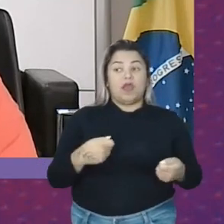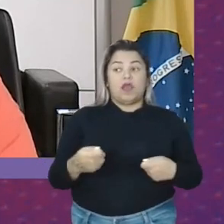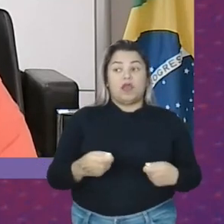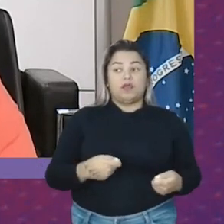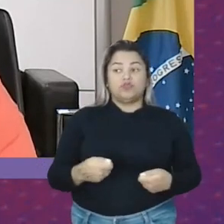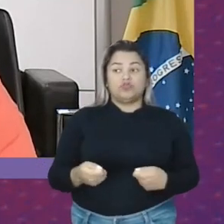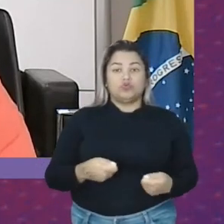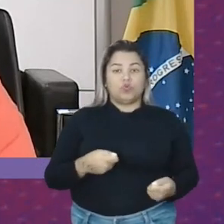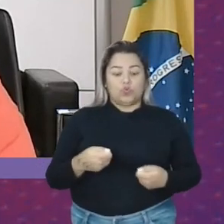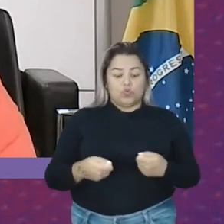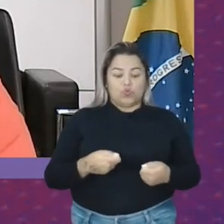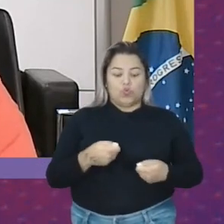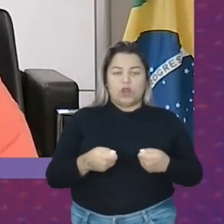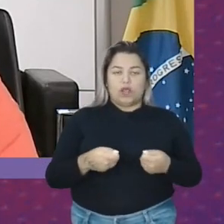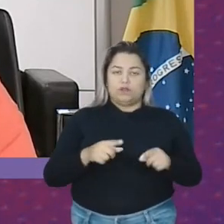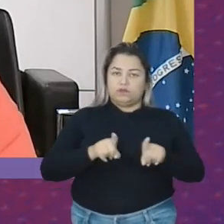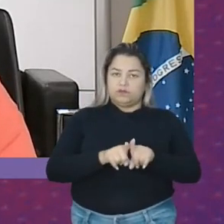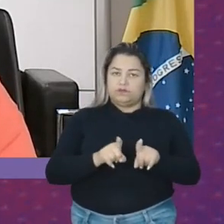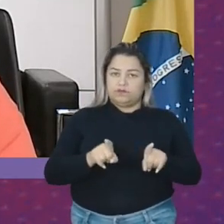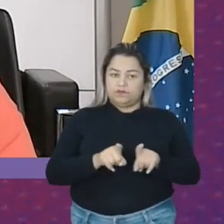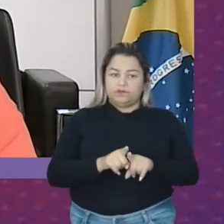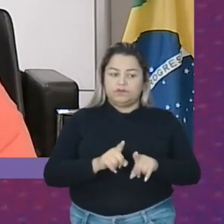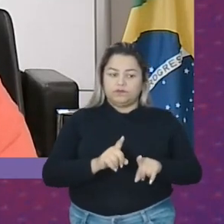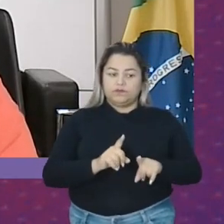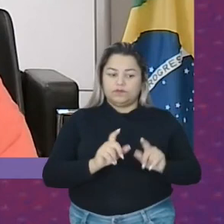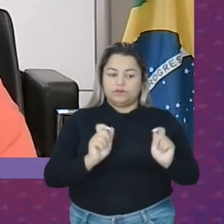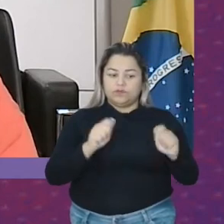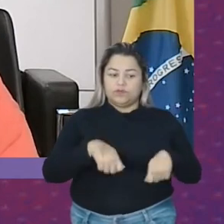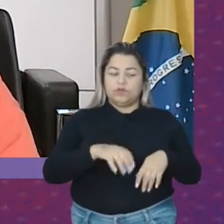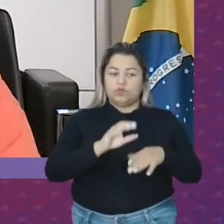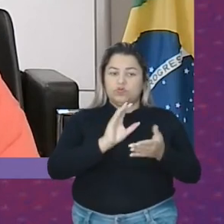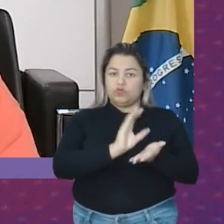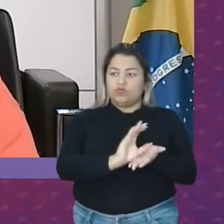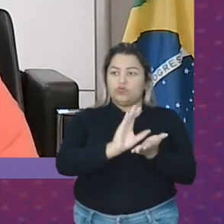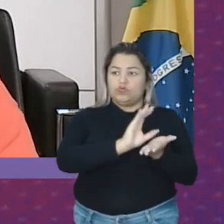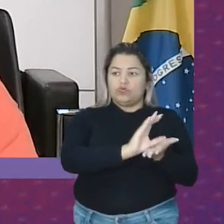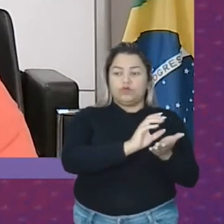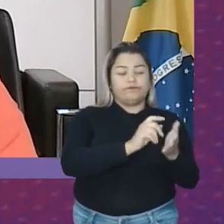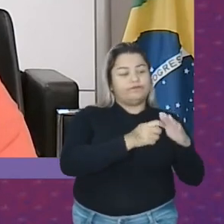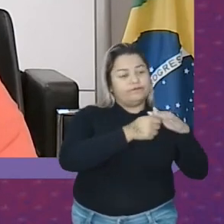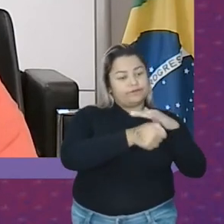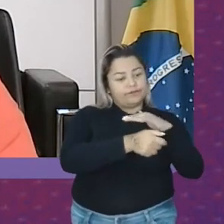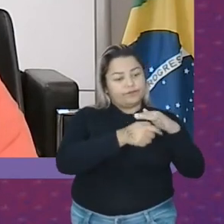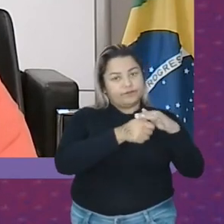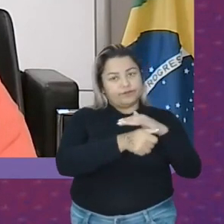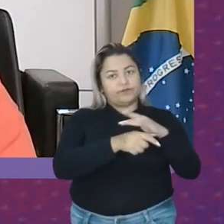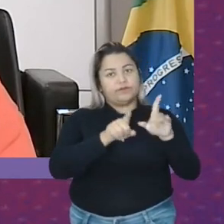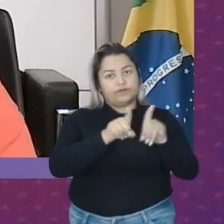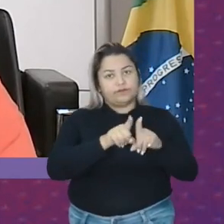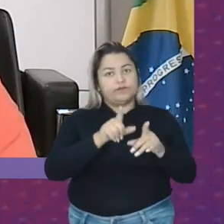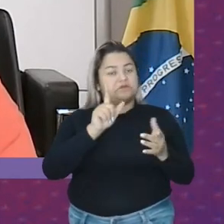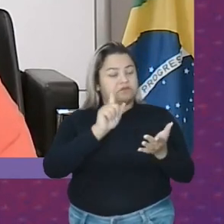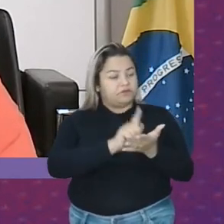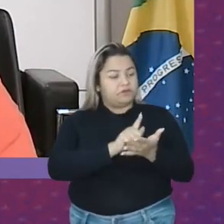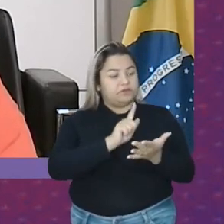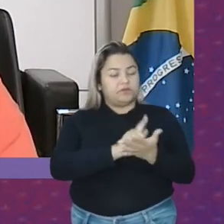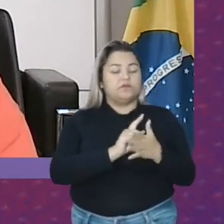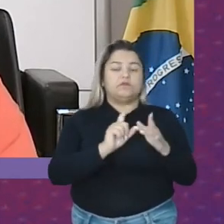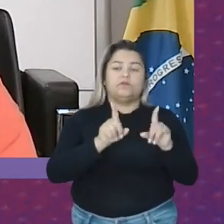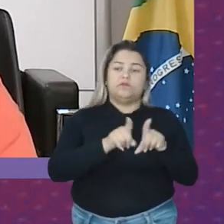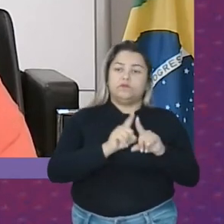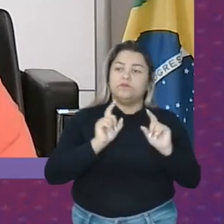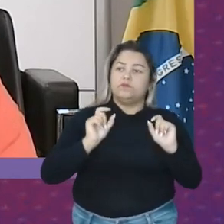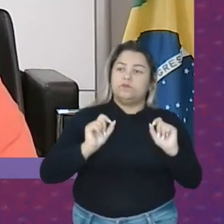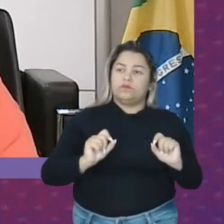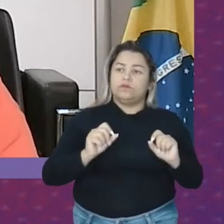há uma necessidade de investimento nesses 5 temas. Nós temos a tarefa de articular com os estados